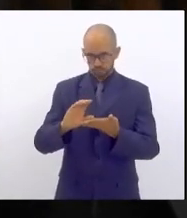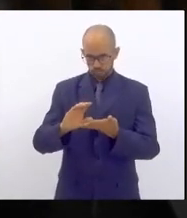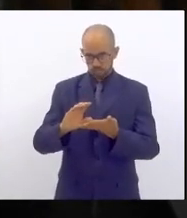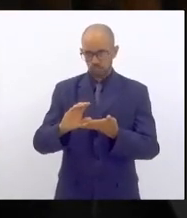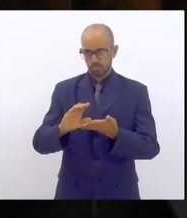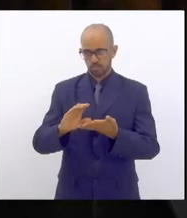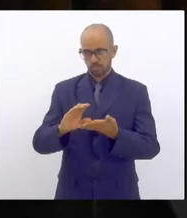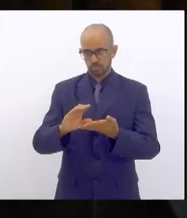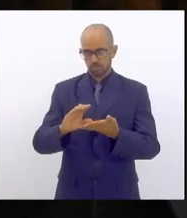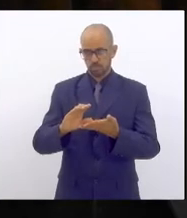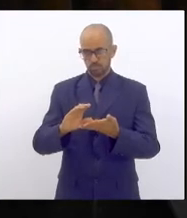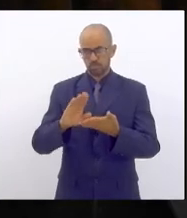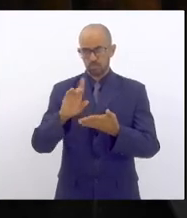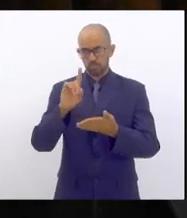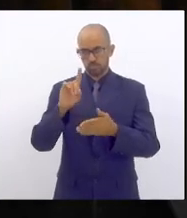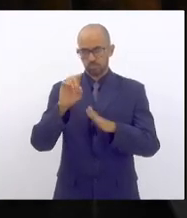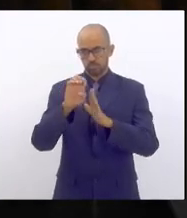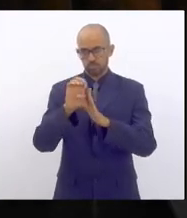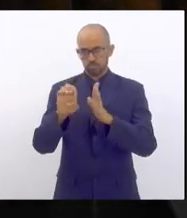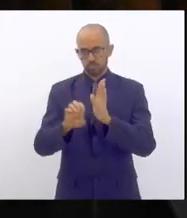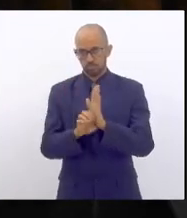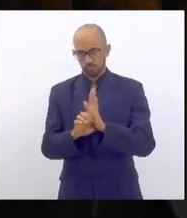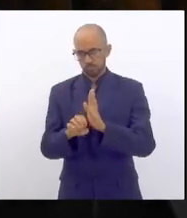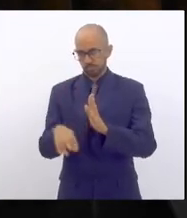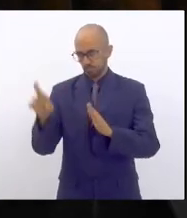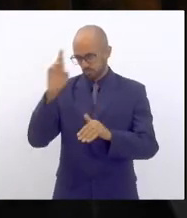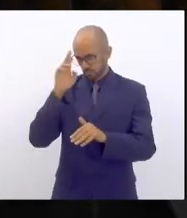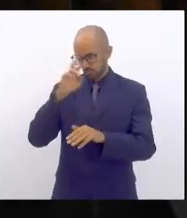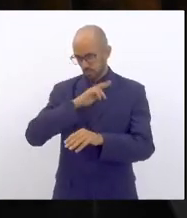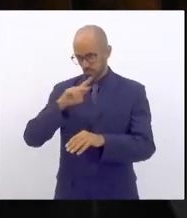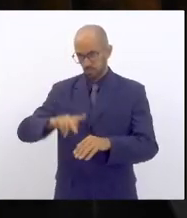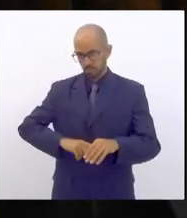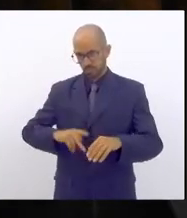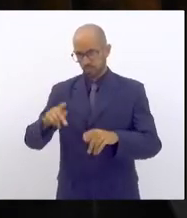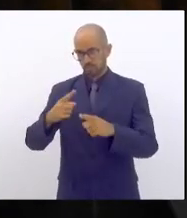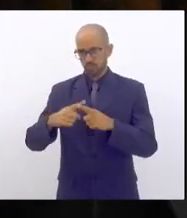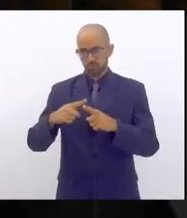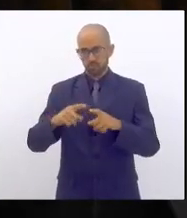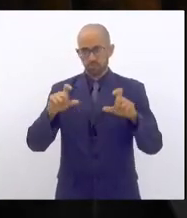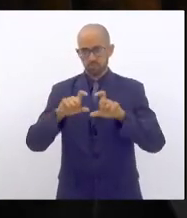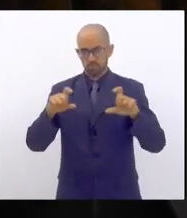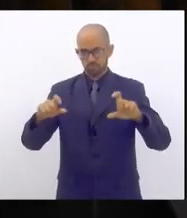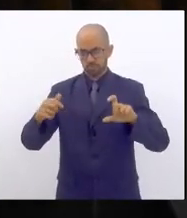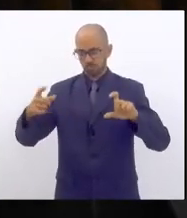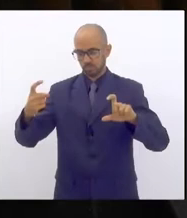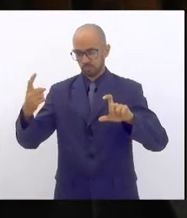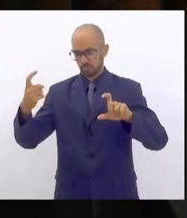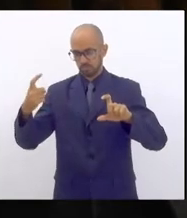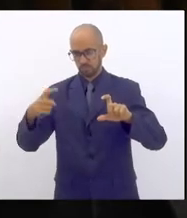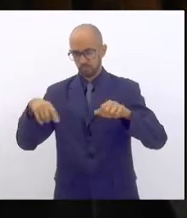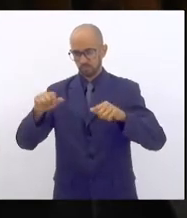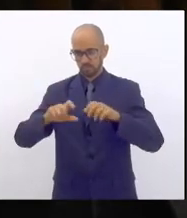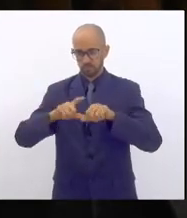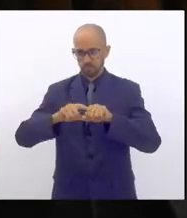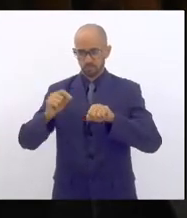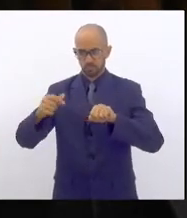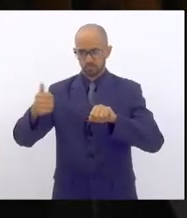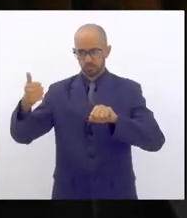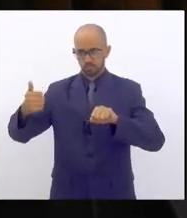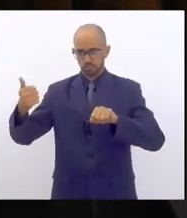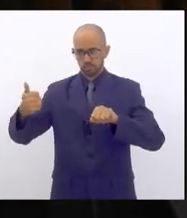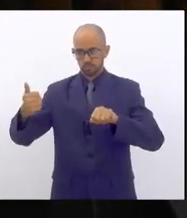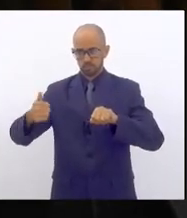constitucionalidade com uma emenda, senhor presidente, porque no parágrafo único do artigo 1º, pretendia